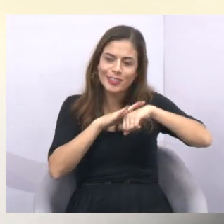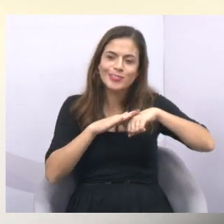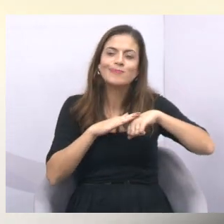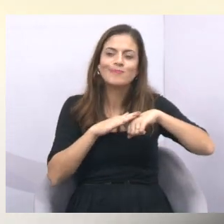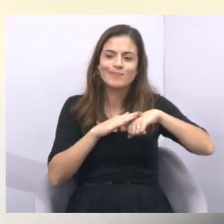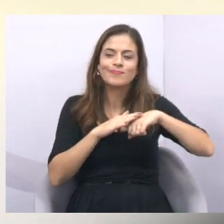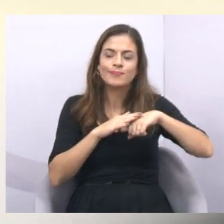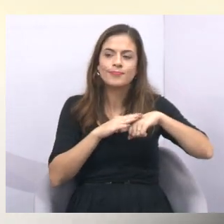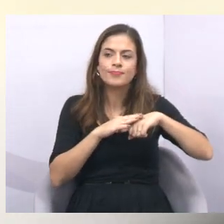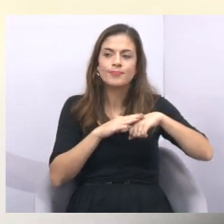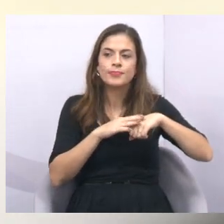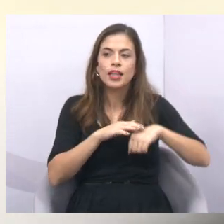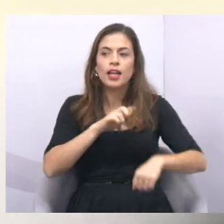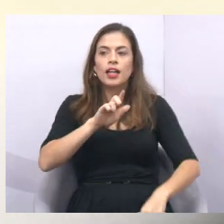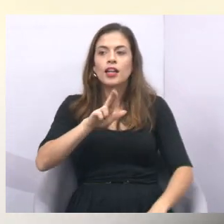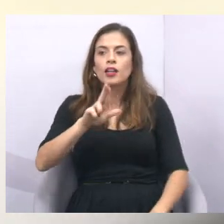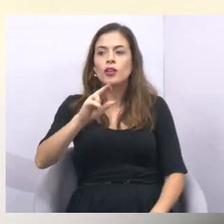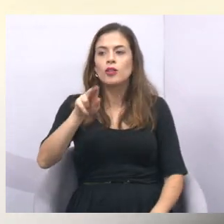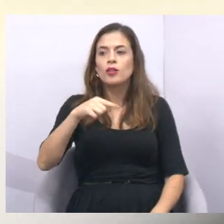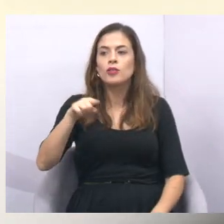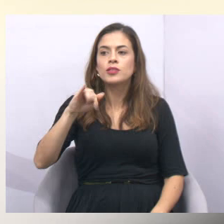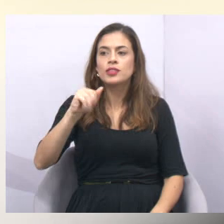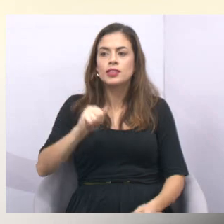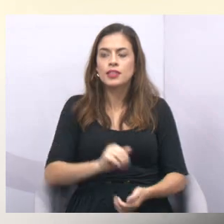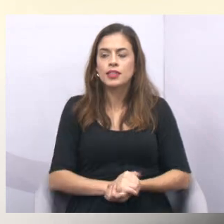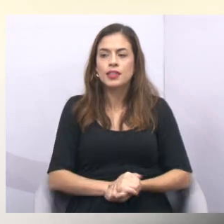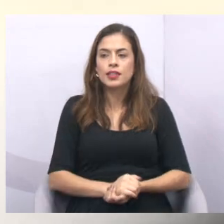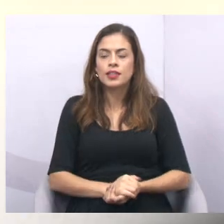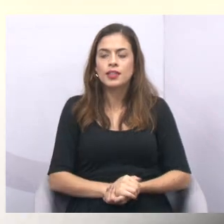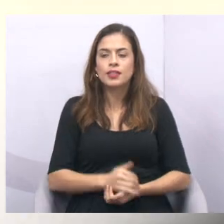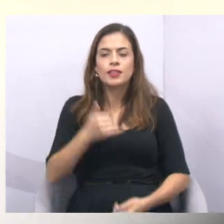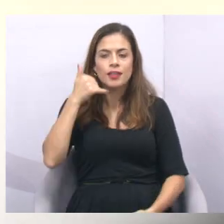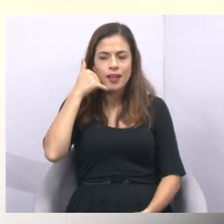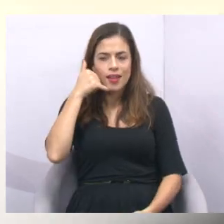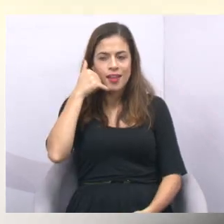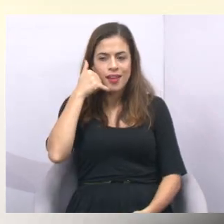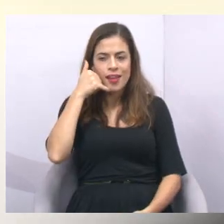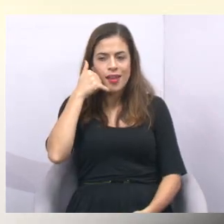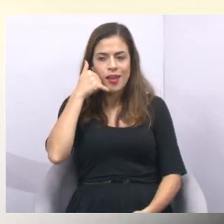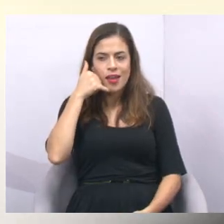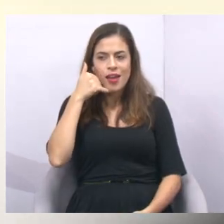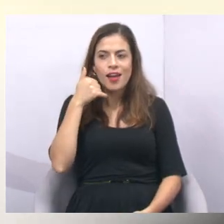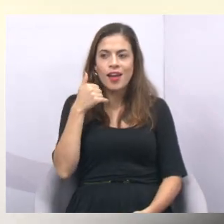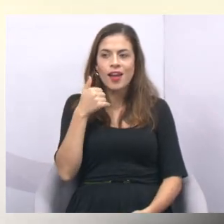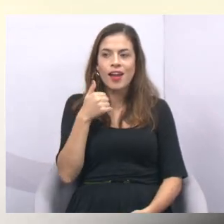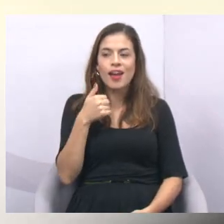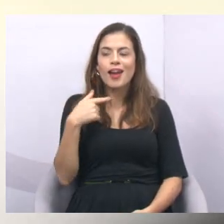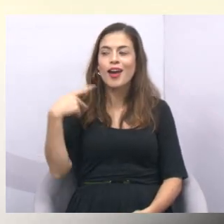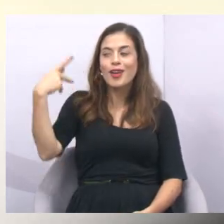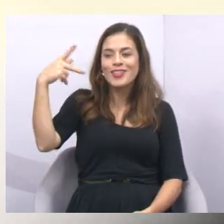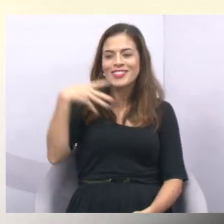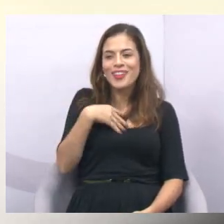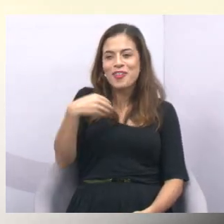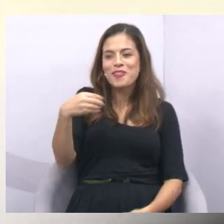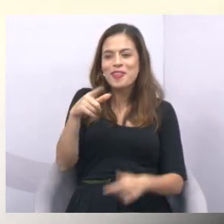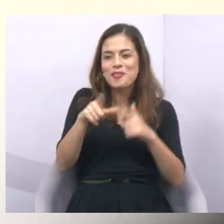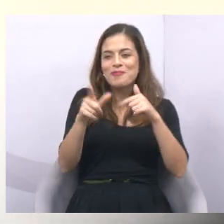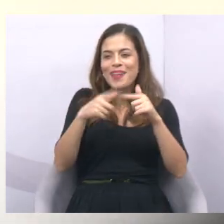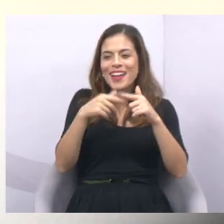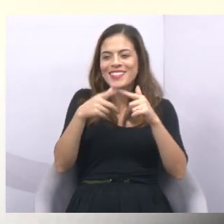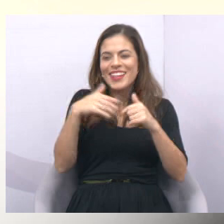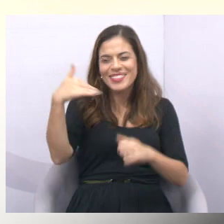onde inclusive o Luzia sempre diz que quando eu ligo, Edivar, é o seu filho de Brasília que está te